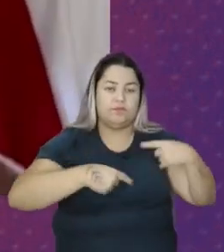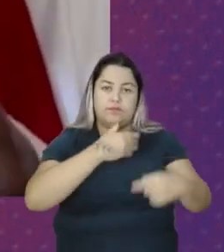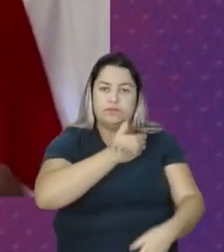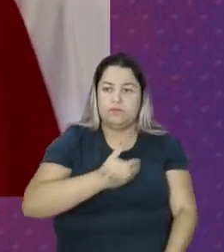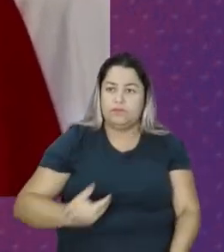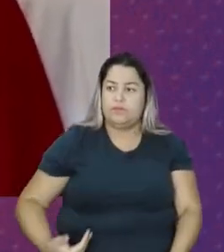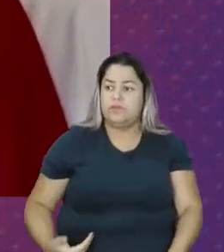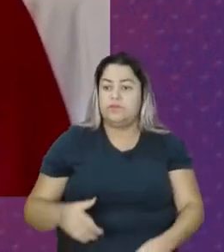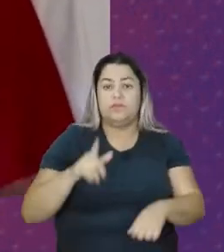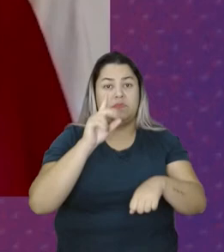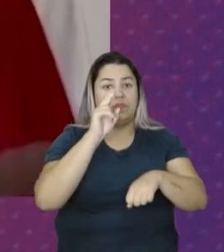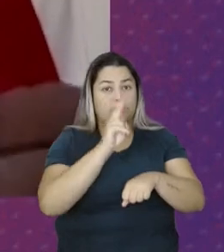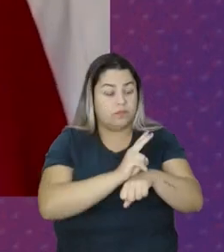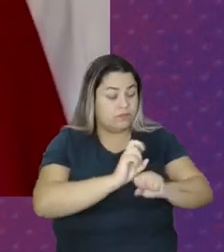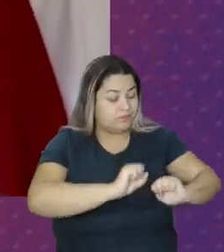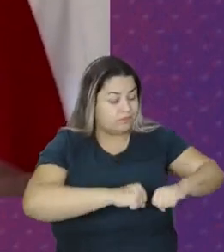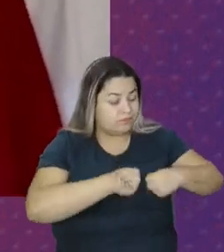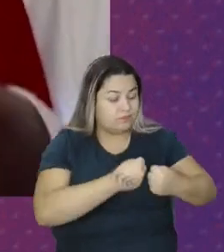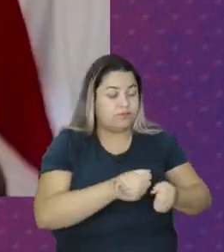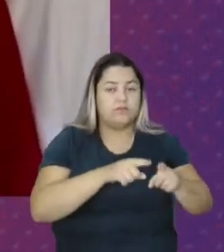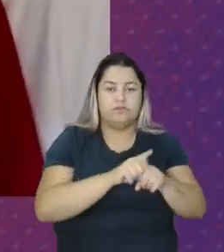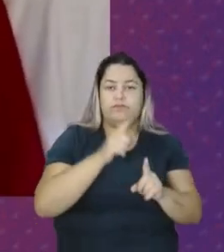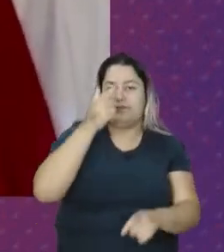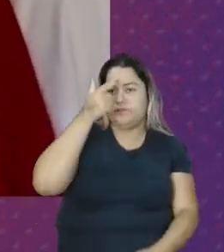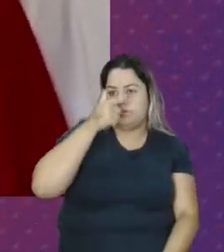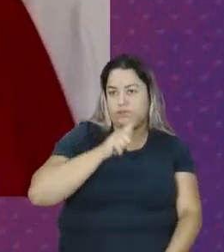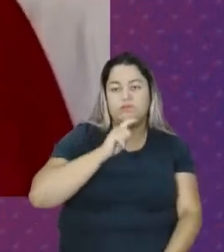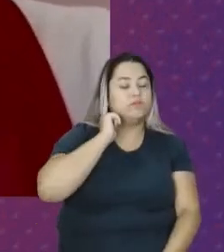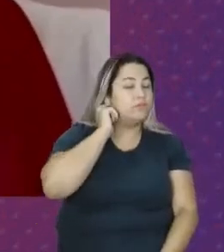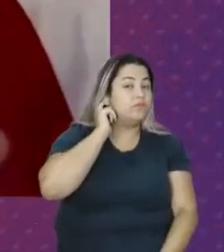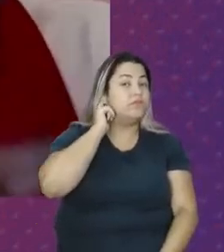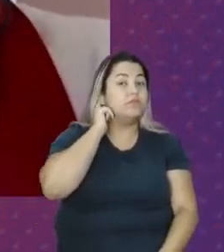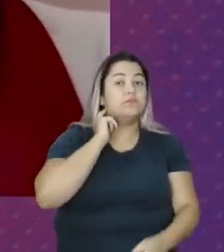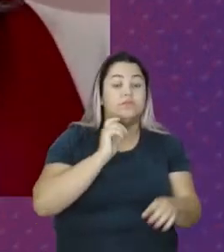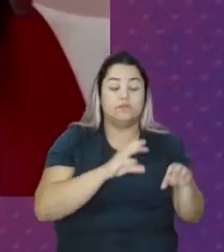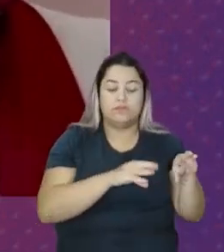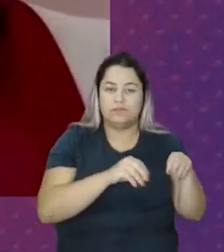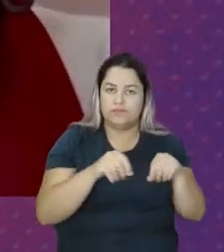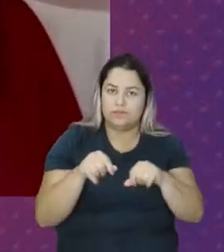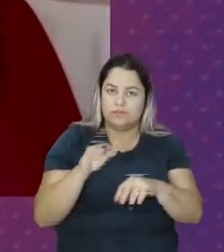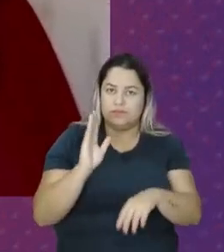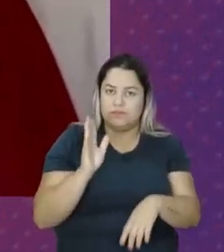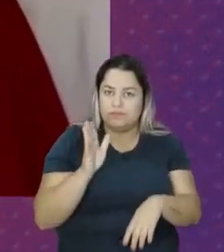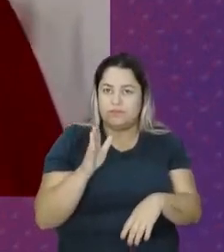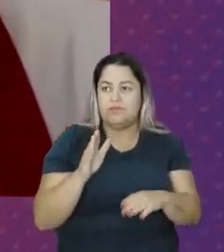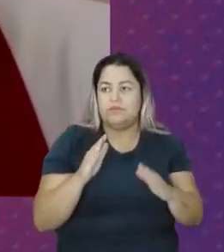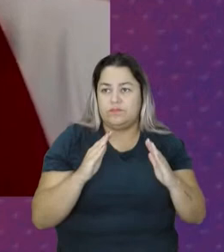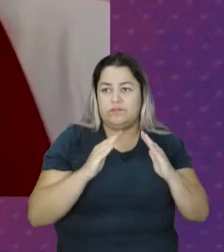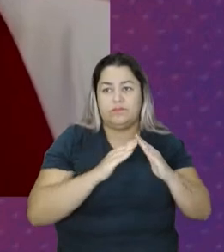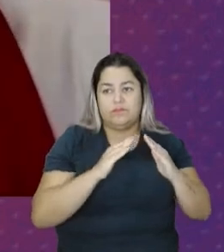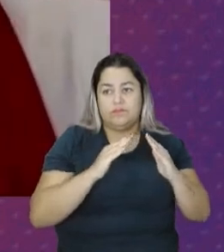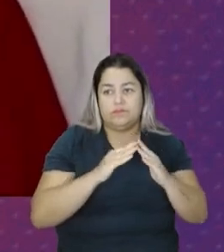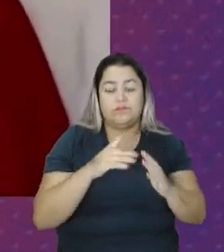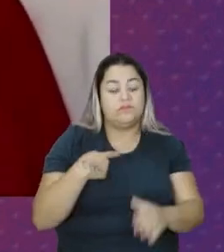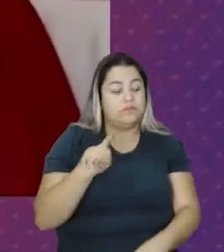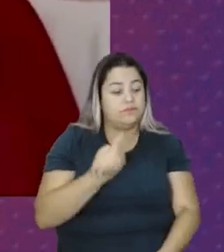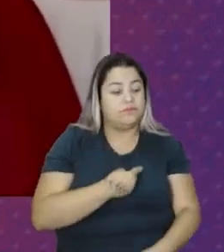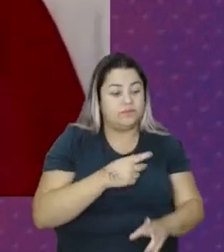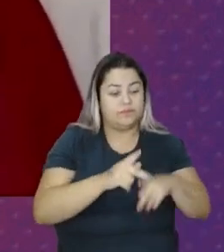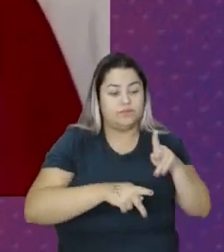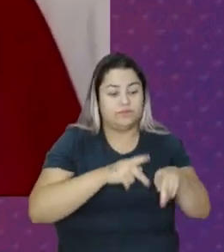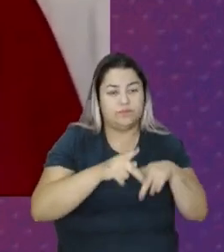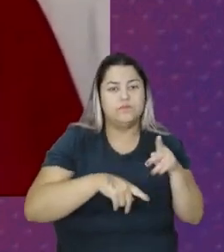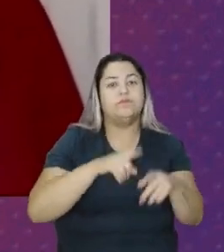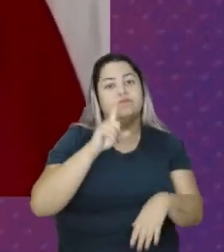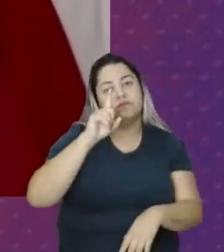que defenda e que dê conta de garantir que aquelas terras já habitadas por nosso povo, elas sejam,